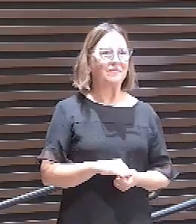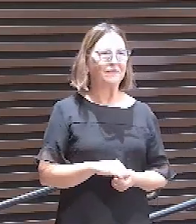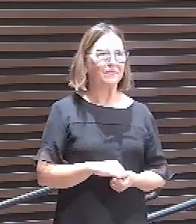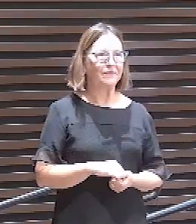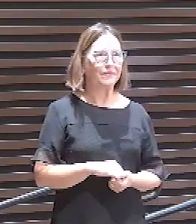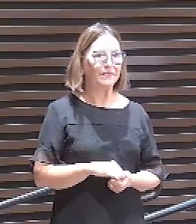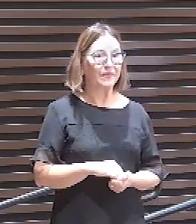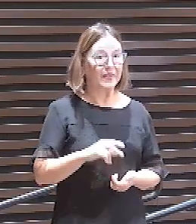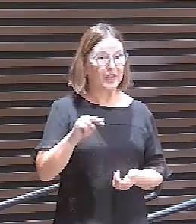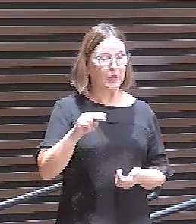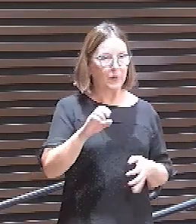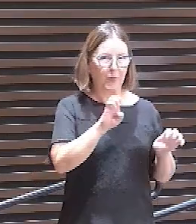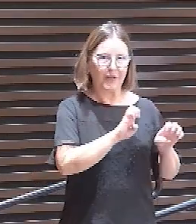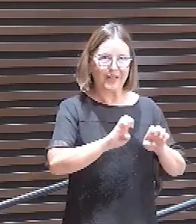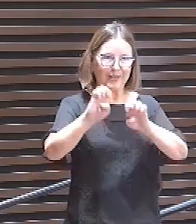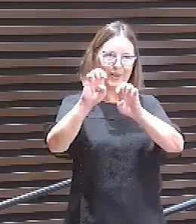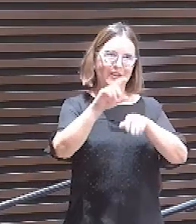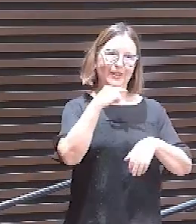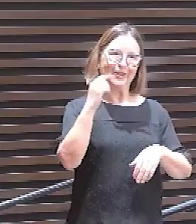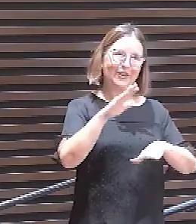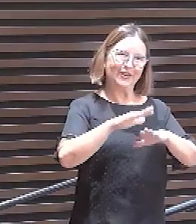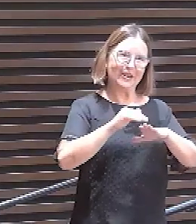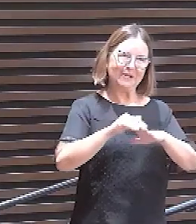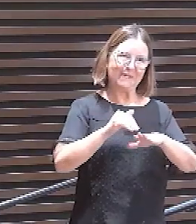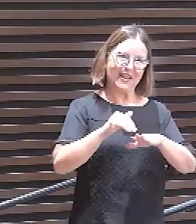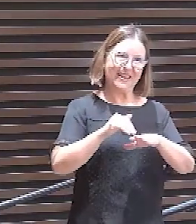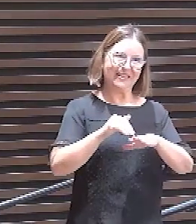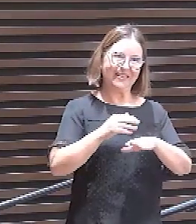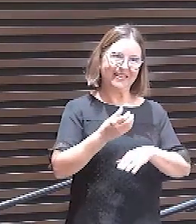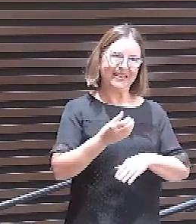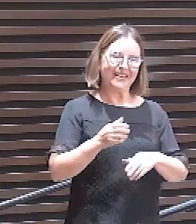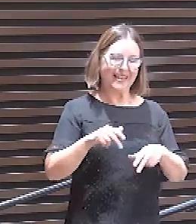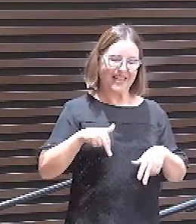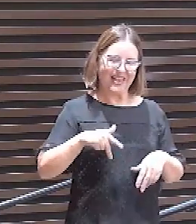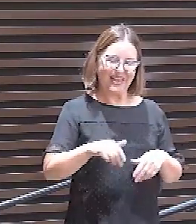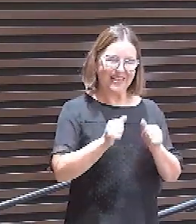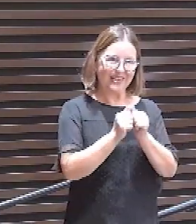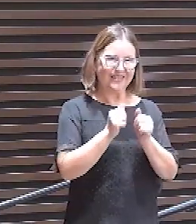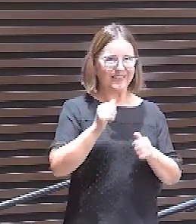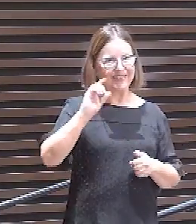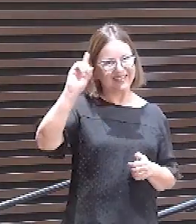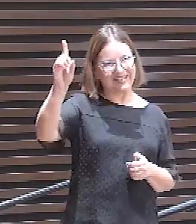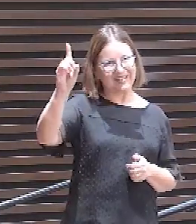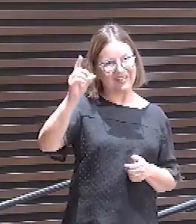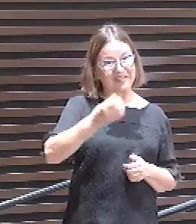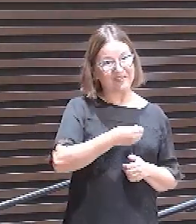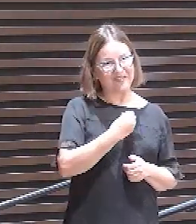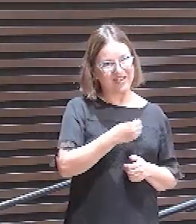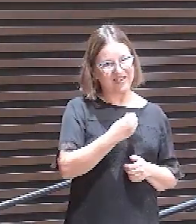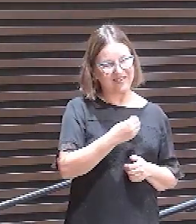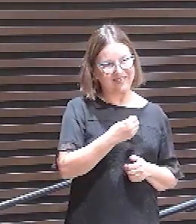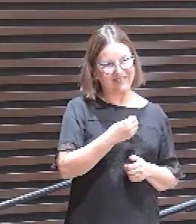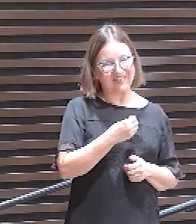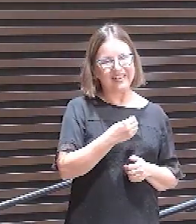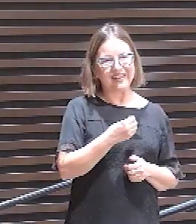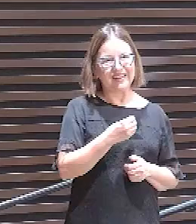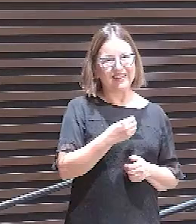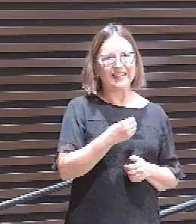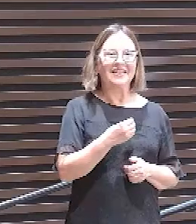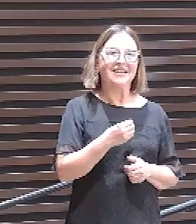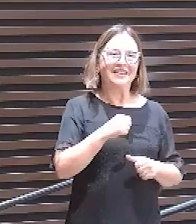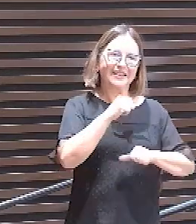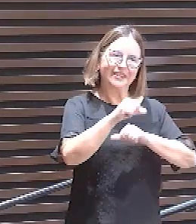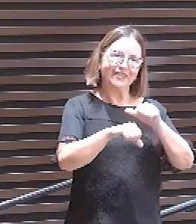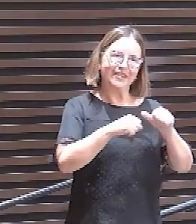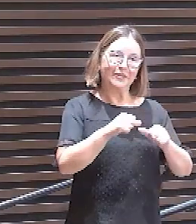Assim como Enoque, nós somos chamados a andar com Deus e a viver uma vida que transforma. Cristo